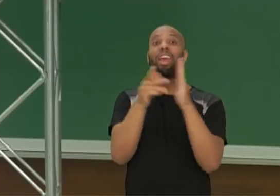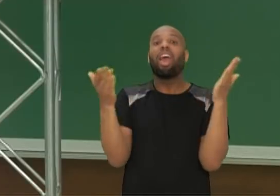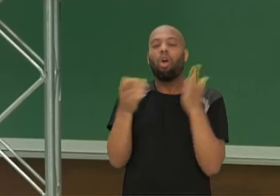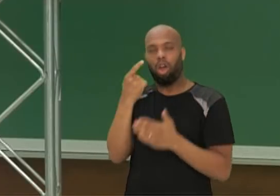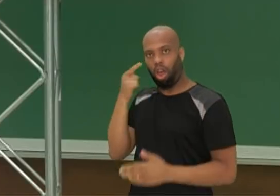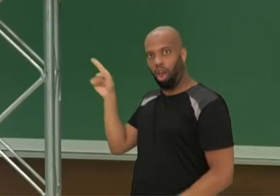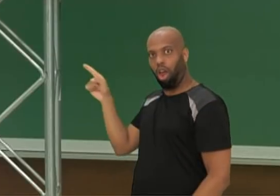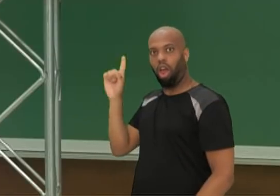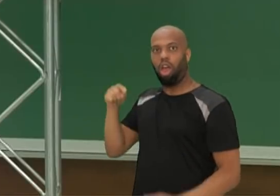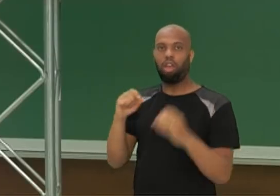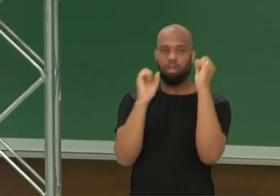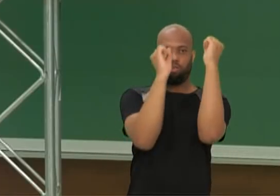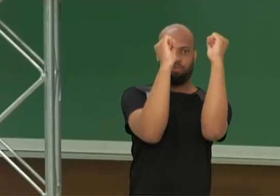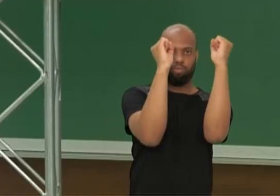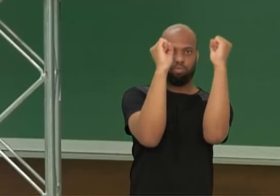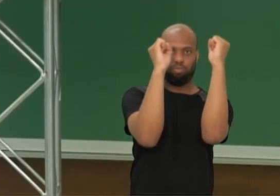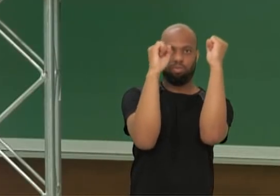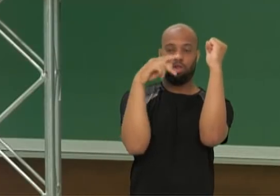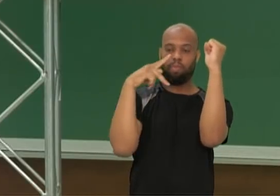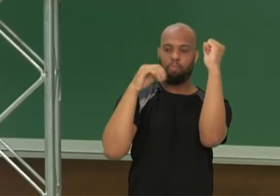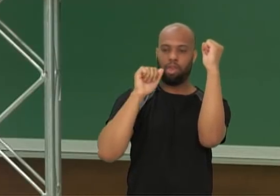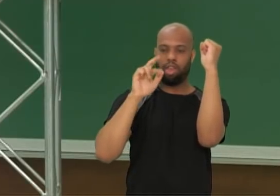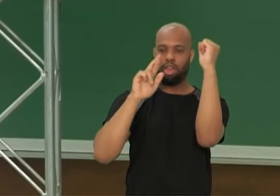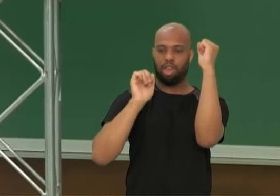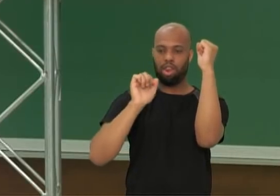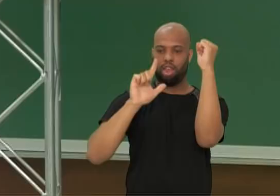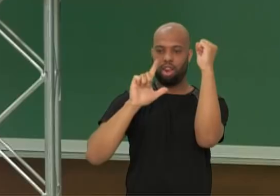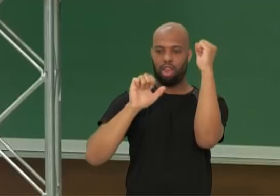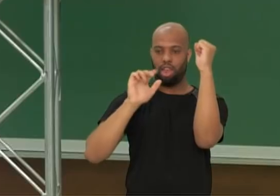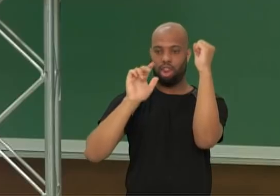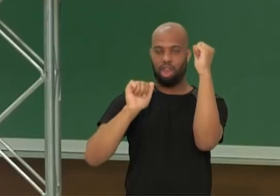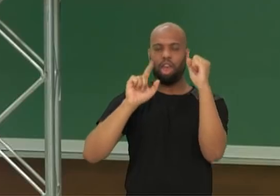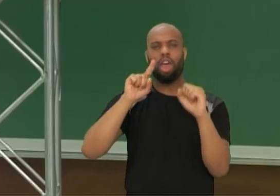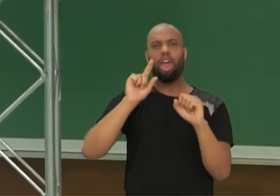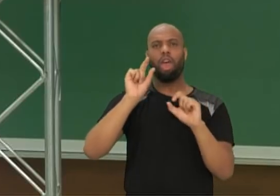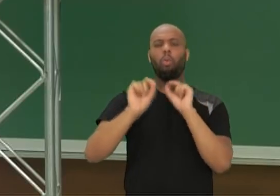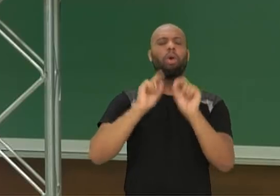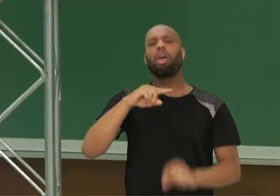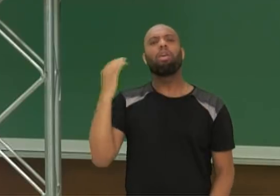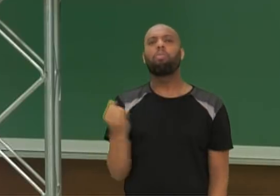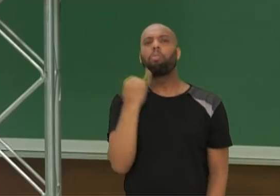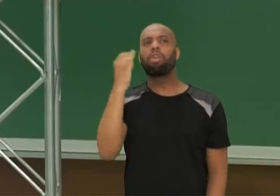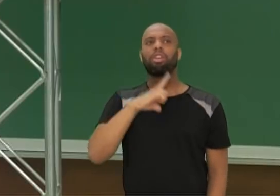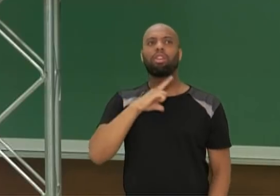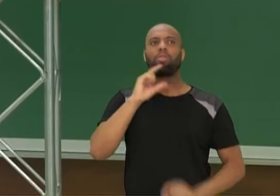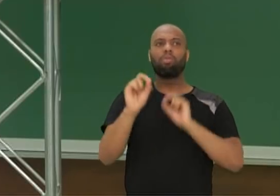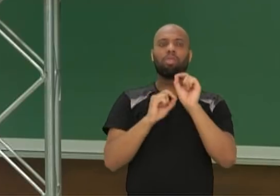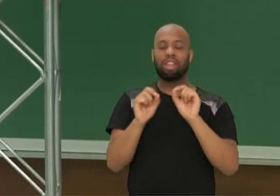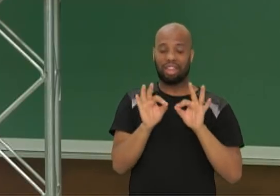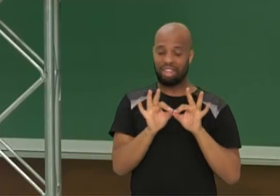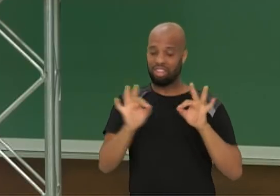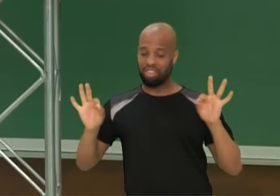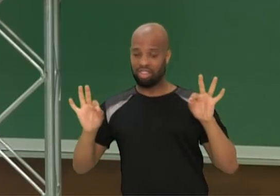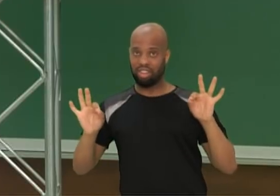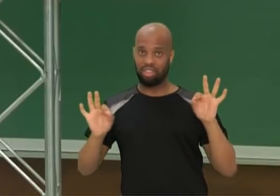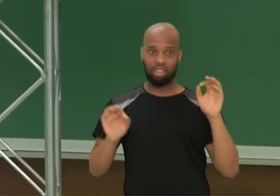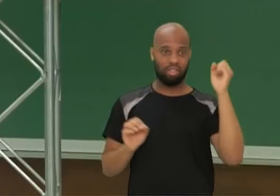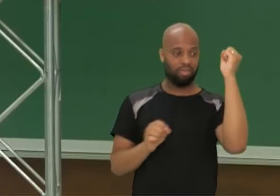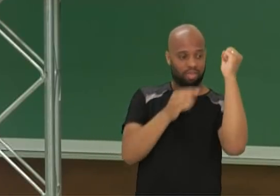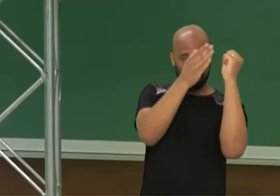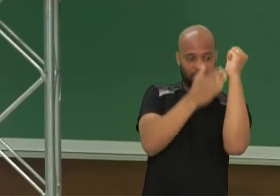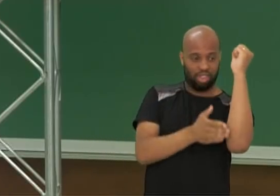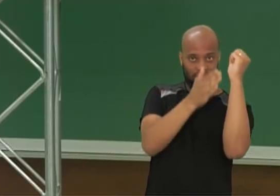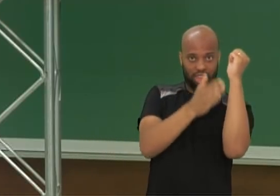eixo y. O que tem essa reta de diretriz de importante? A distância da reta diretriz até o vértice é